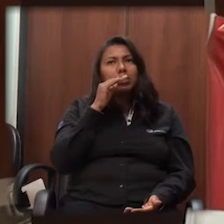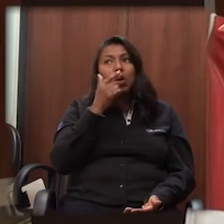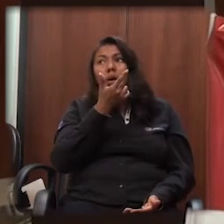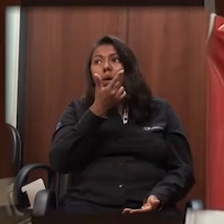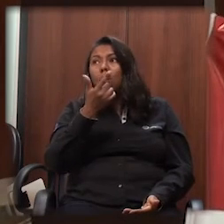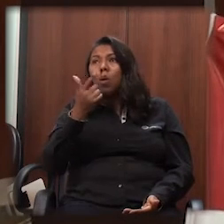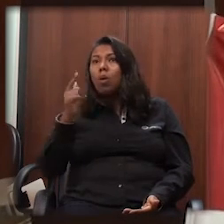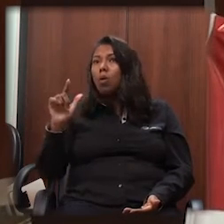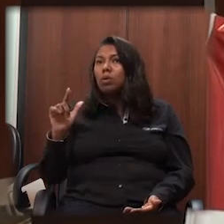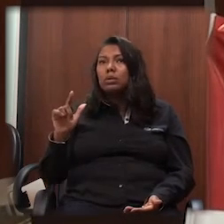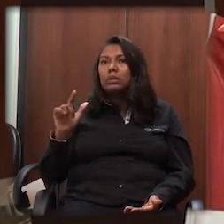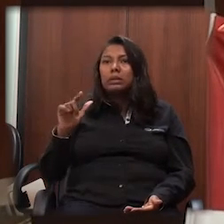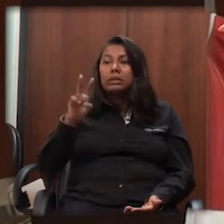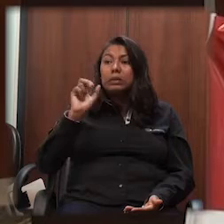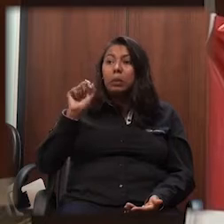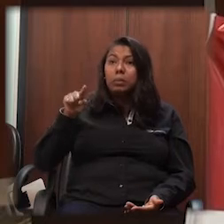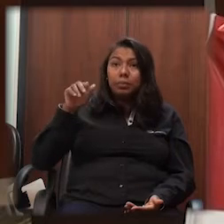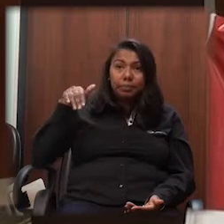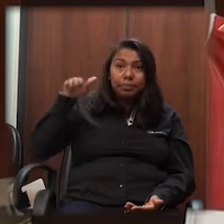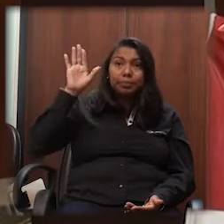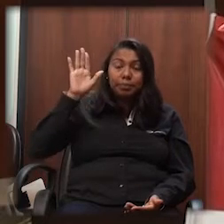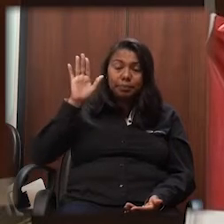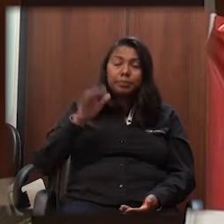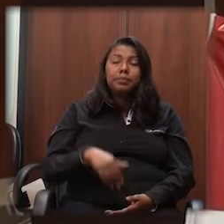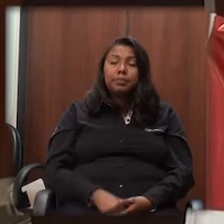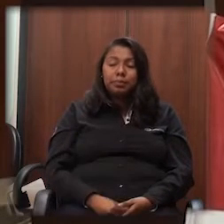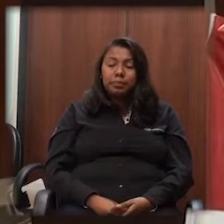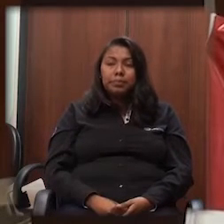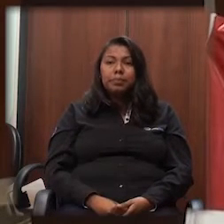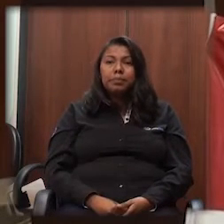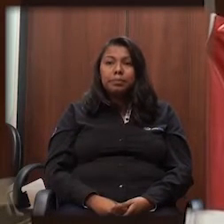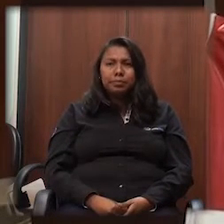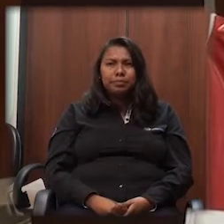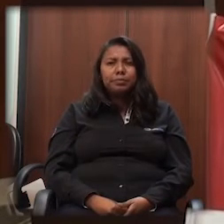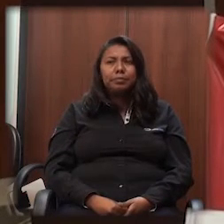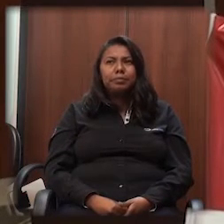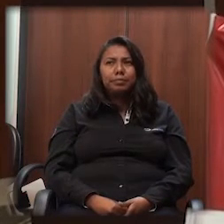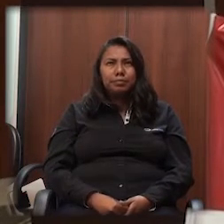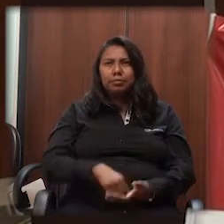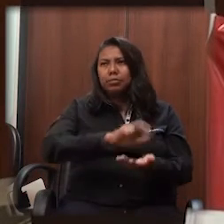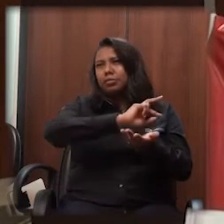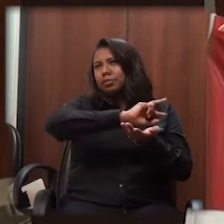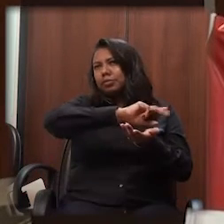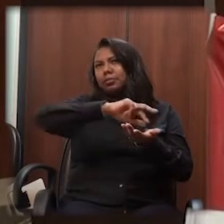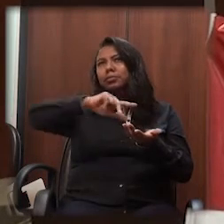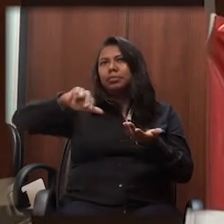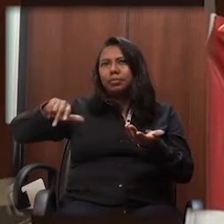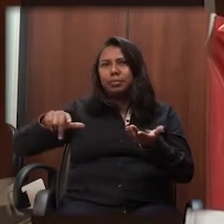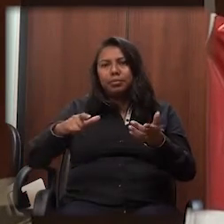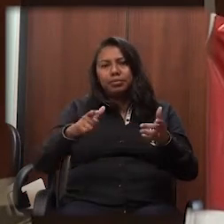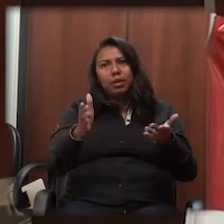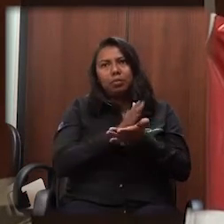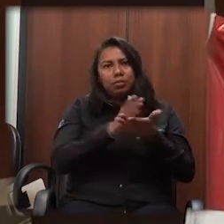que responderam que tem acima de 5.000 funcionários. Então, é uma diversidade muito grande do ponto de vista do tamanho